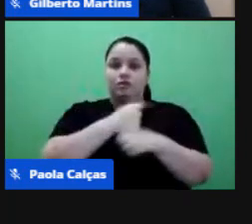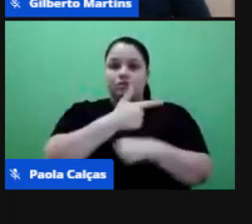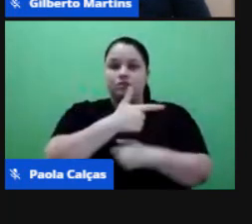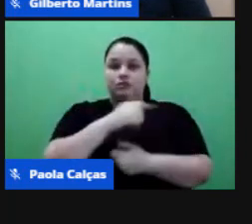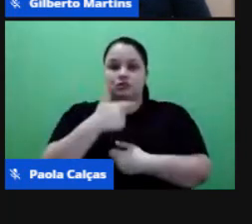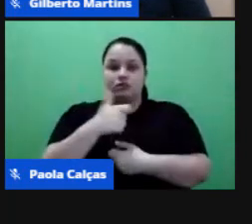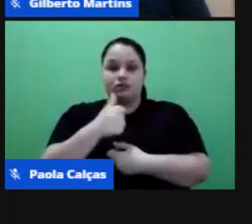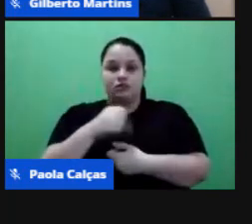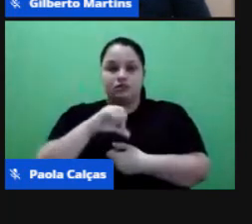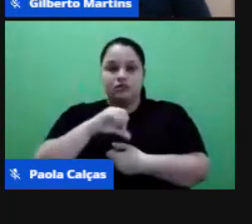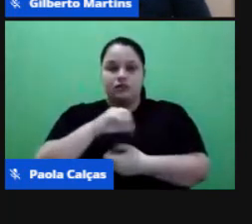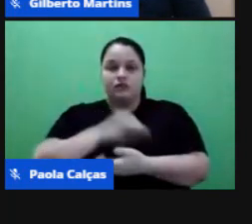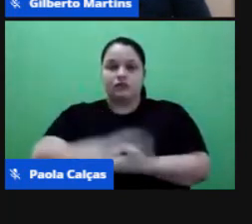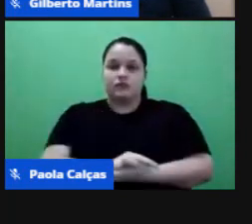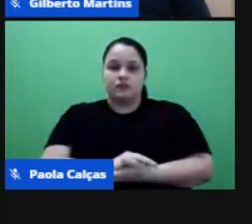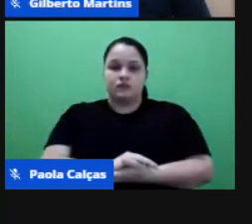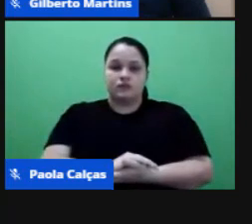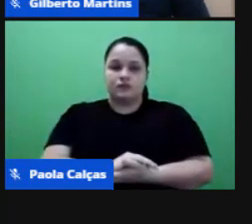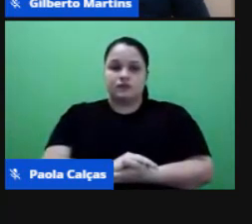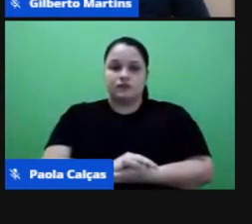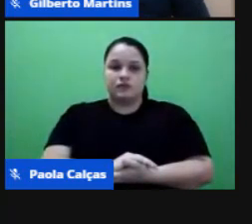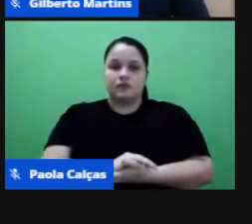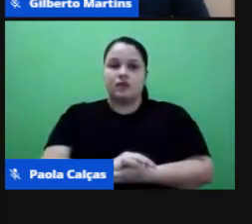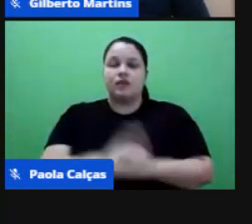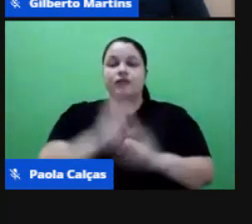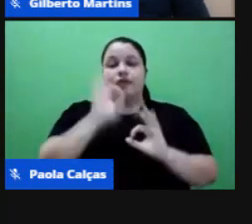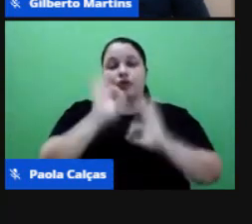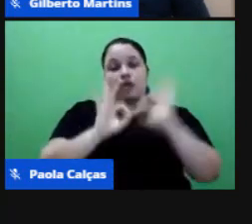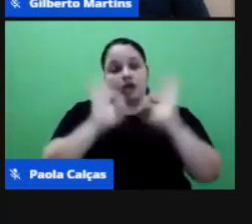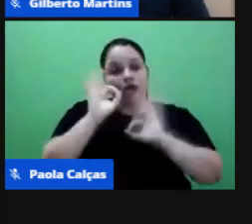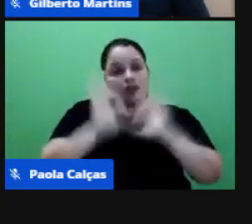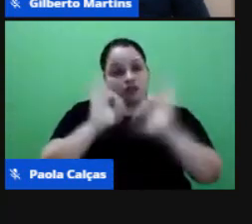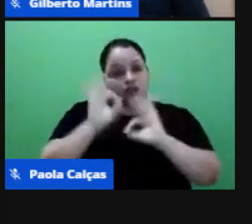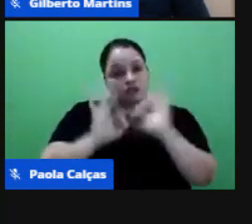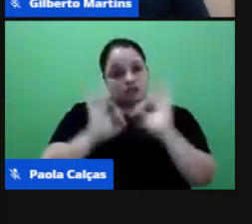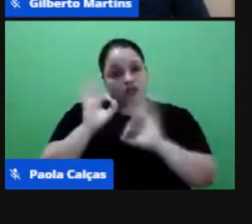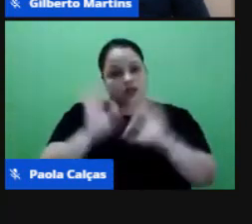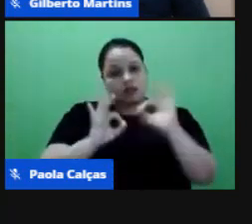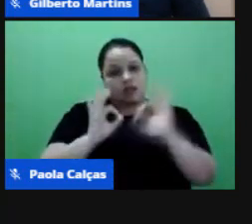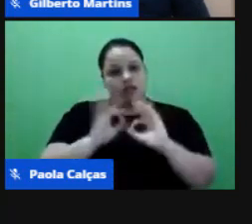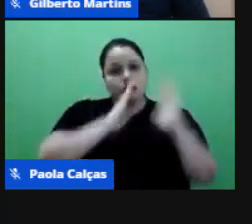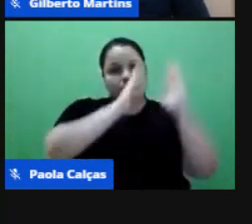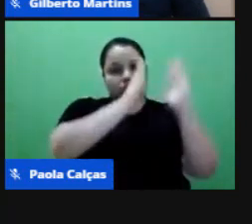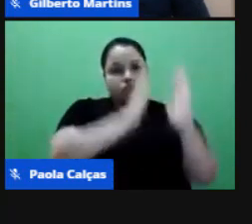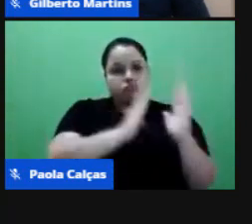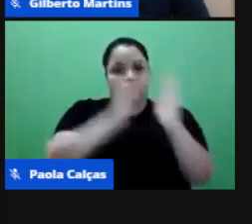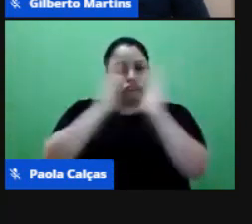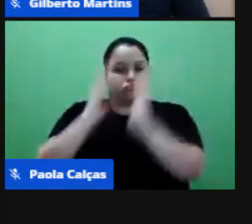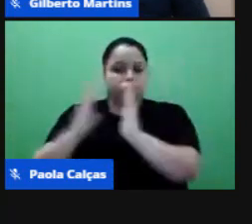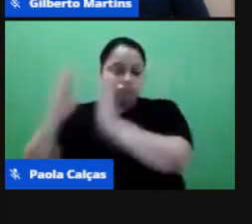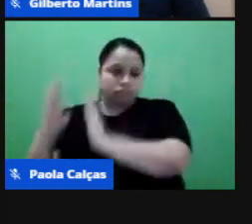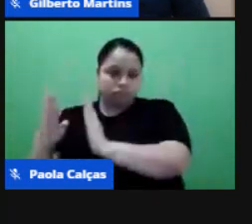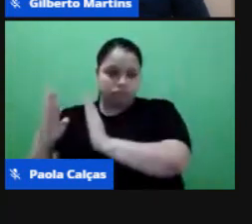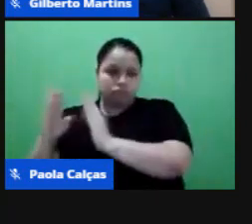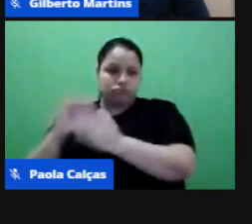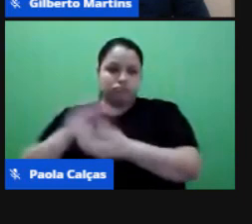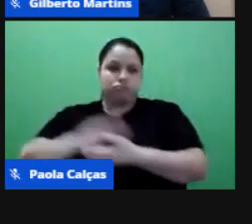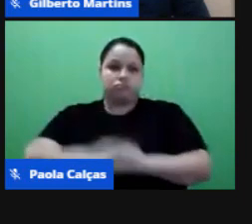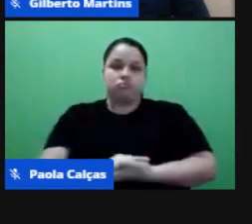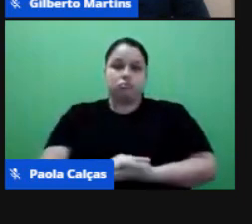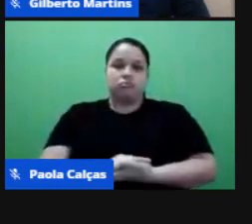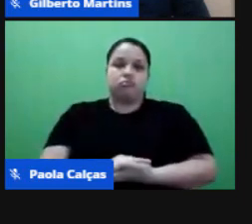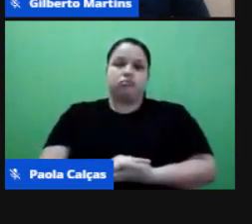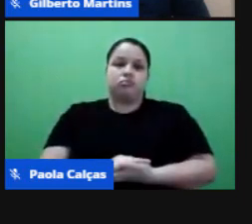Esse documento, ele foi dividido, organizado pelos campos de atuação. Então, quando vocês